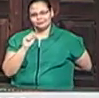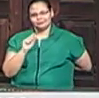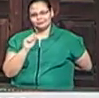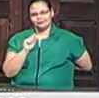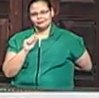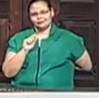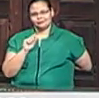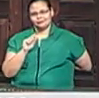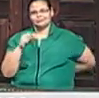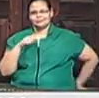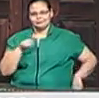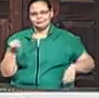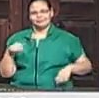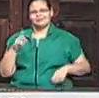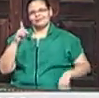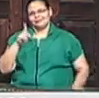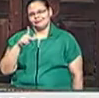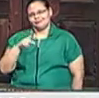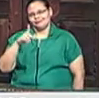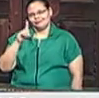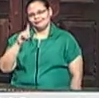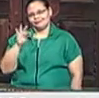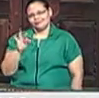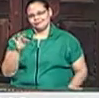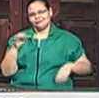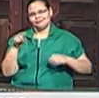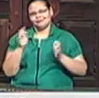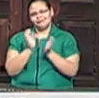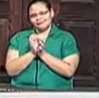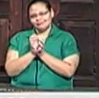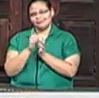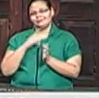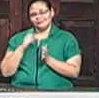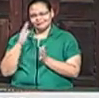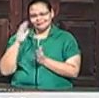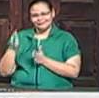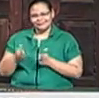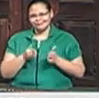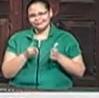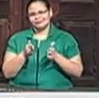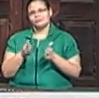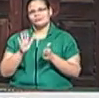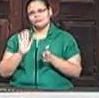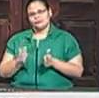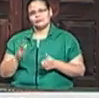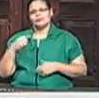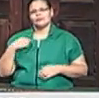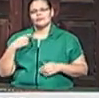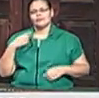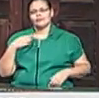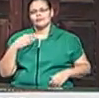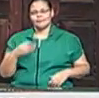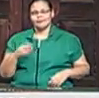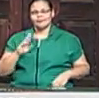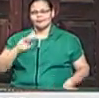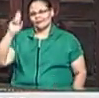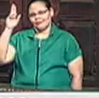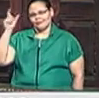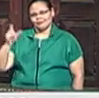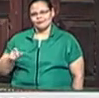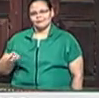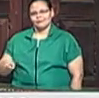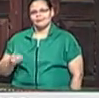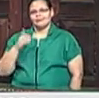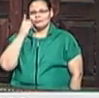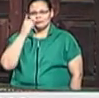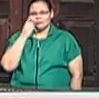de parte da bancada do PDT, nós temos uma direção, já aqui apontada por nossa liderança, o